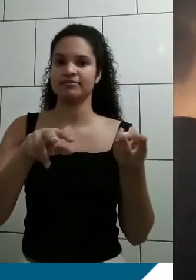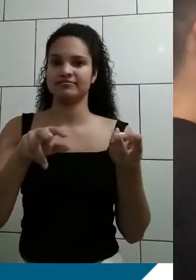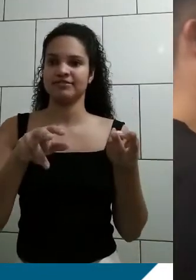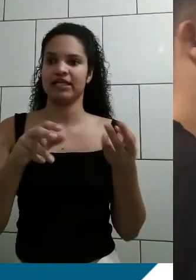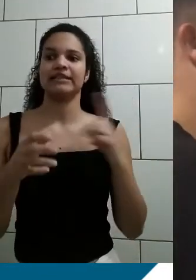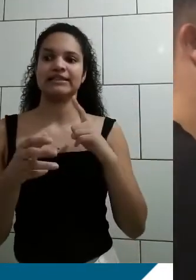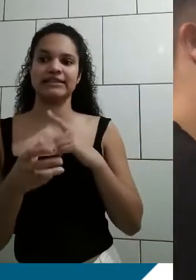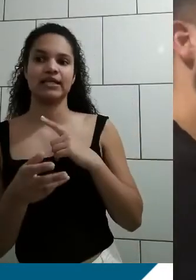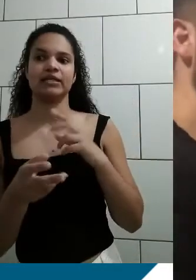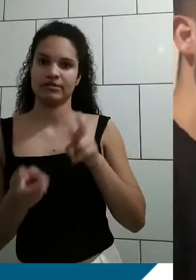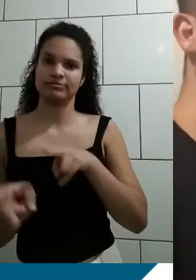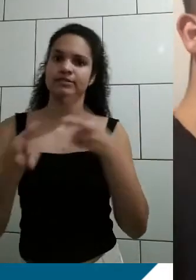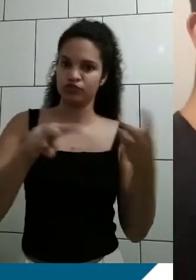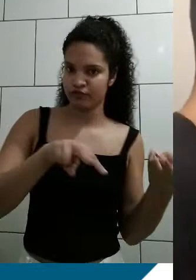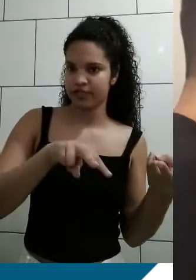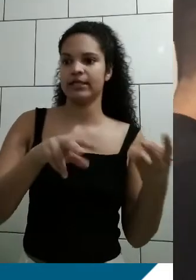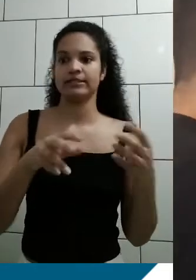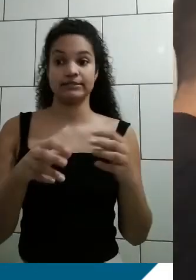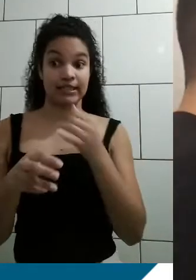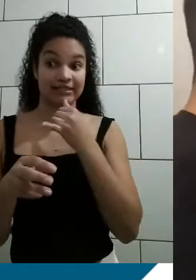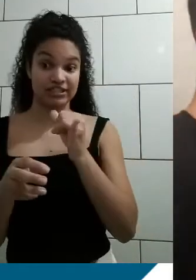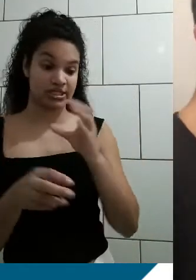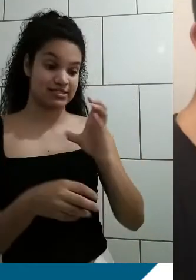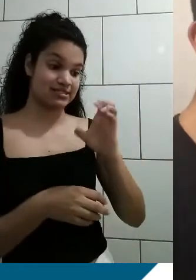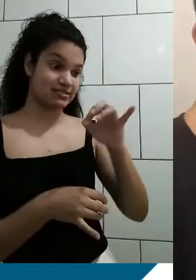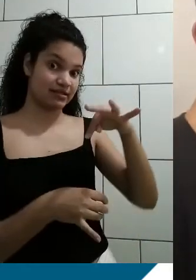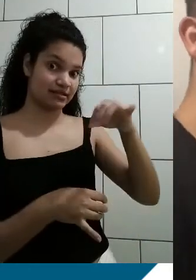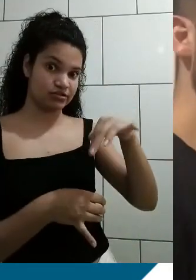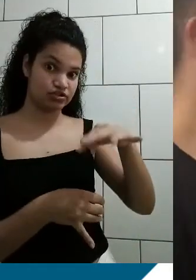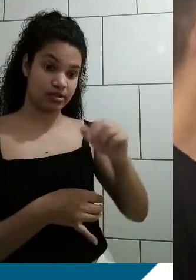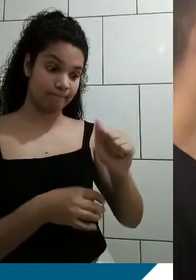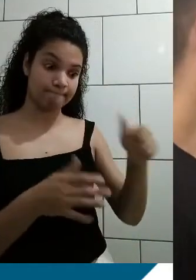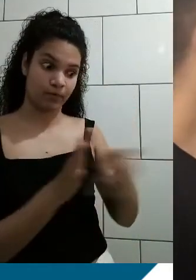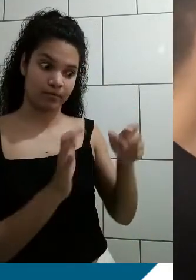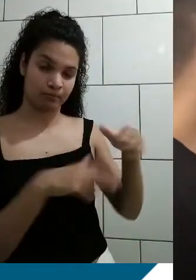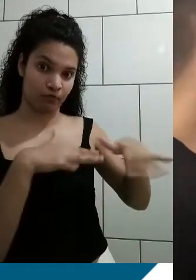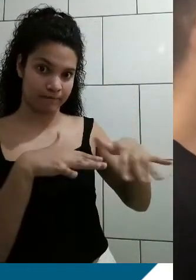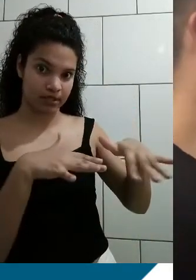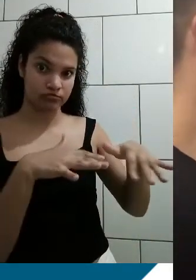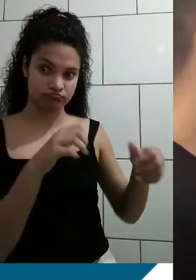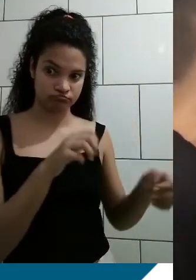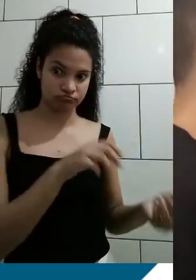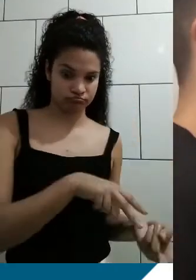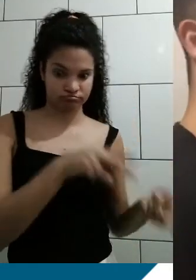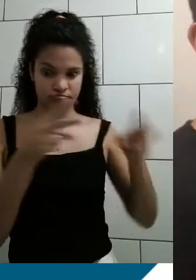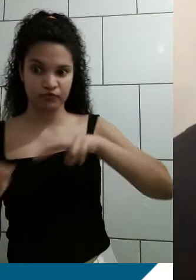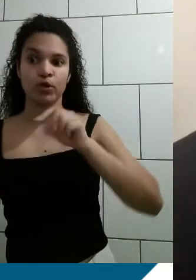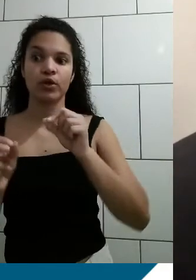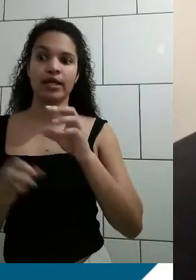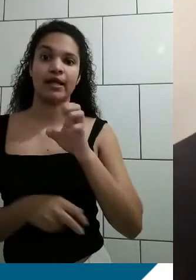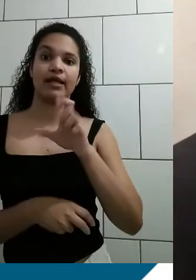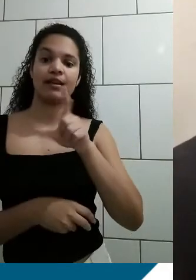do movimento, em energia potencial elástica, né, que ficou armazenada aqui na mola. Ou seja, é um processo em que não tem dissipação